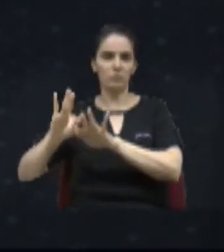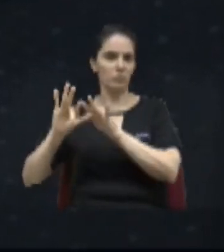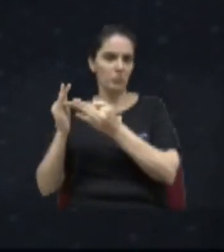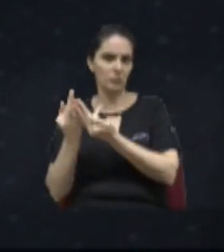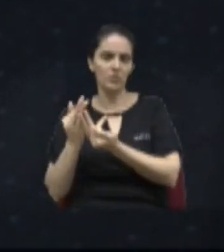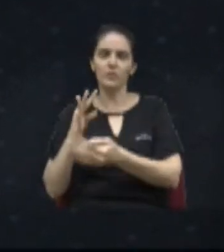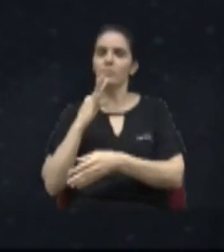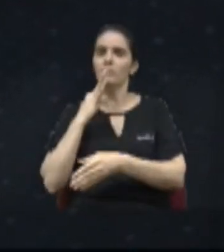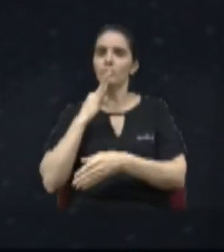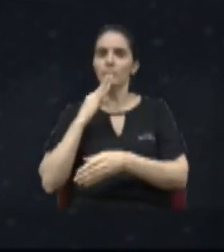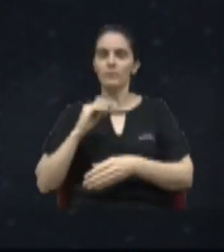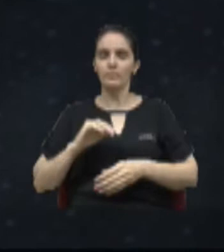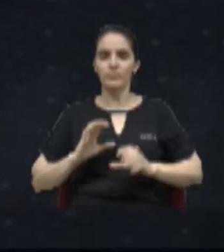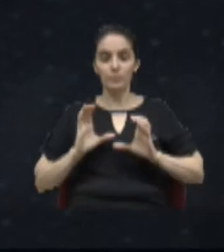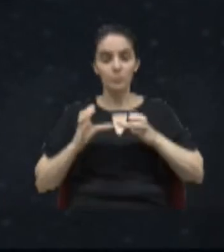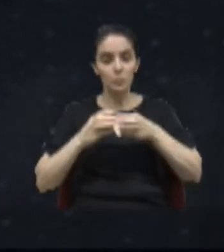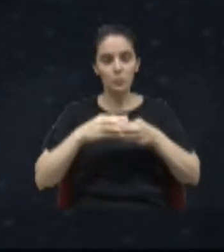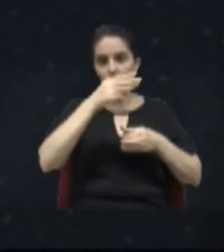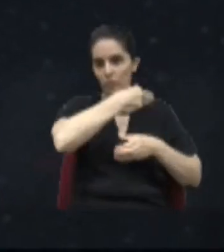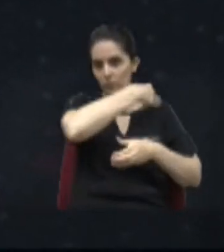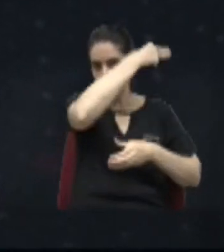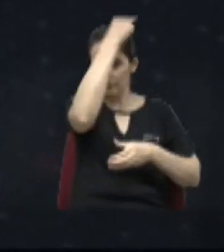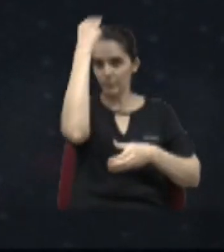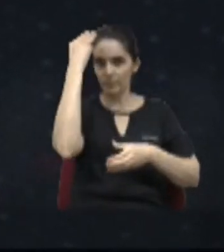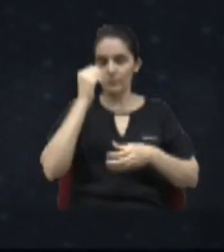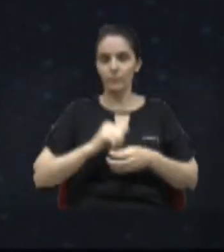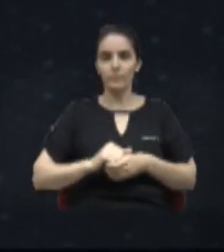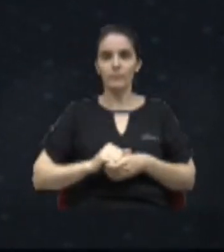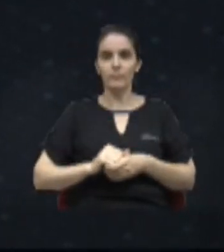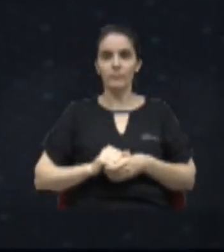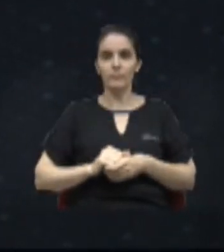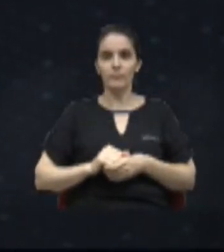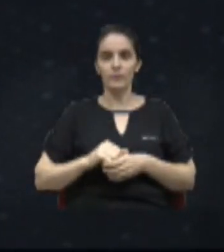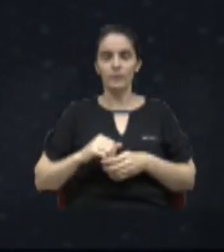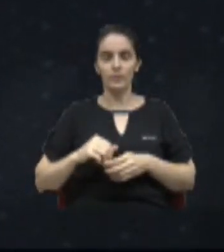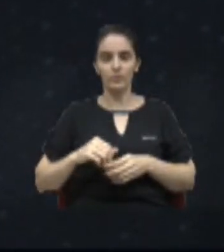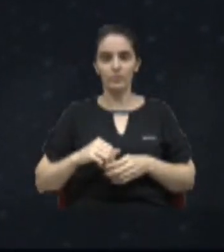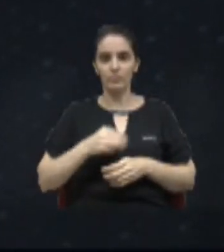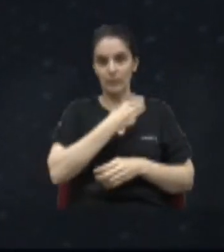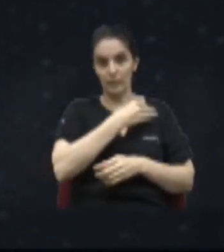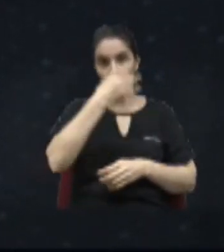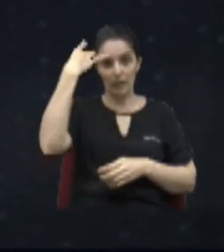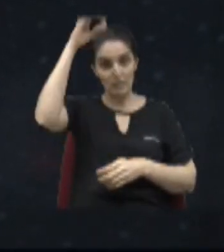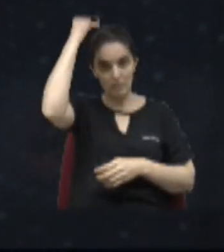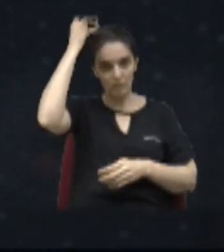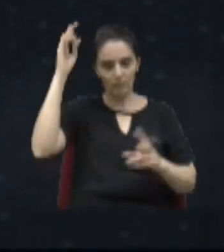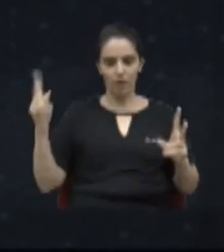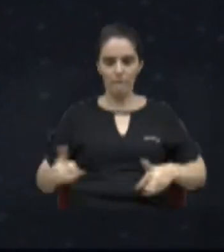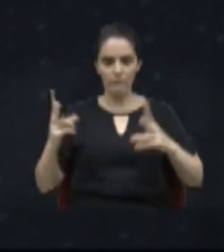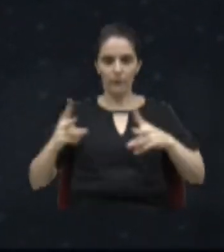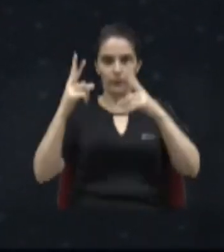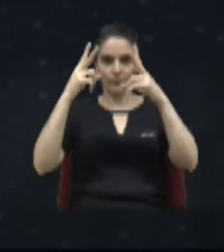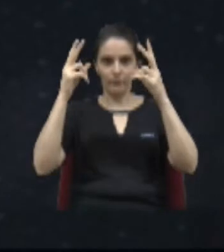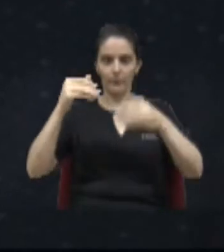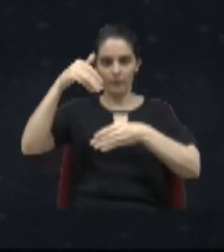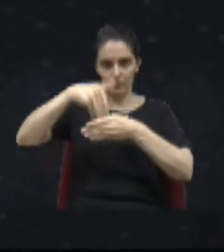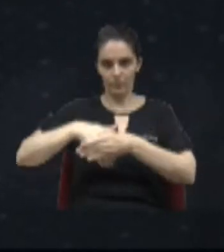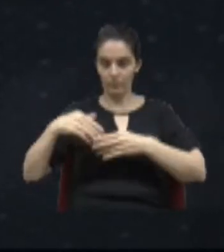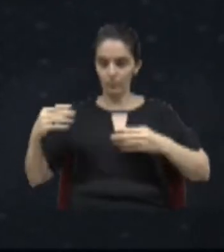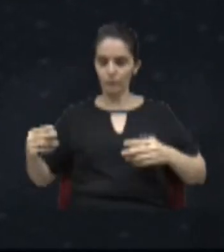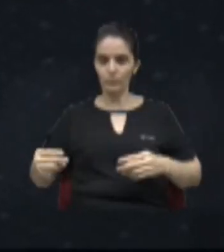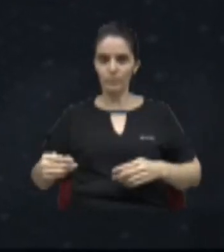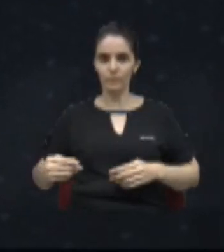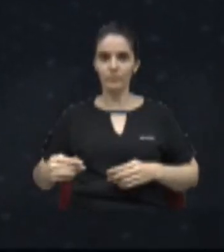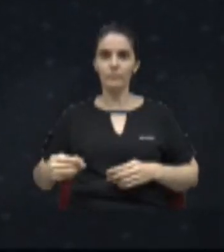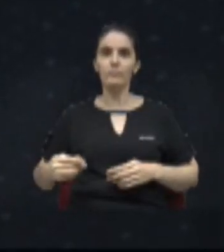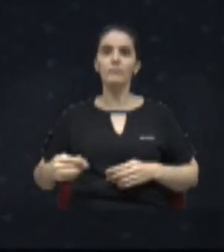Senhora das Vitórias, não é isso, Paulo? Então, votarei com louvor para você, uma